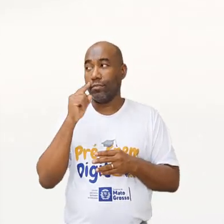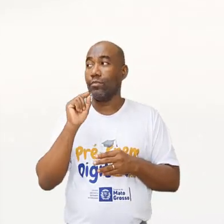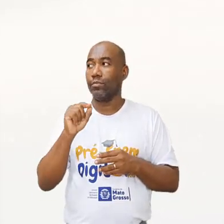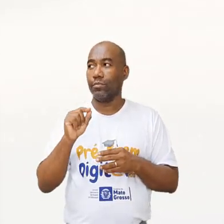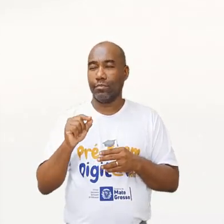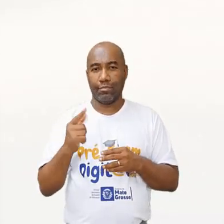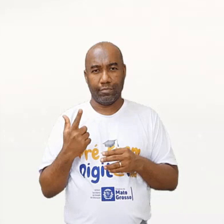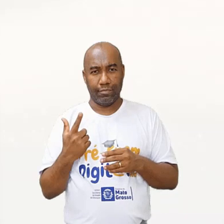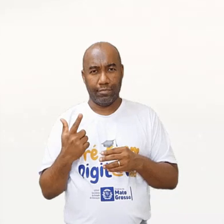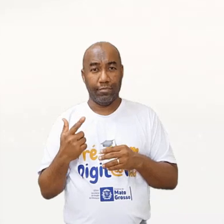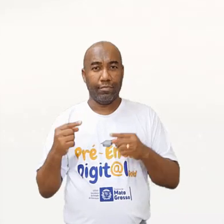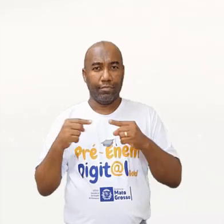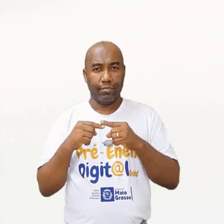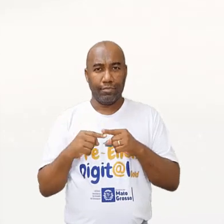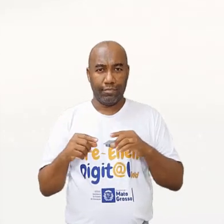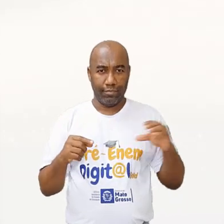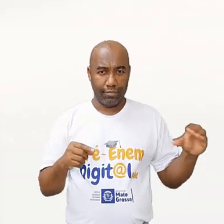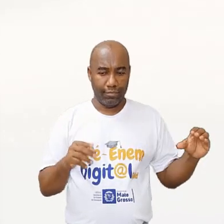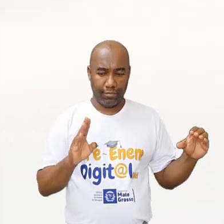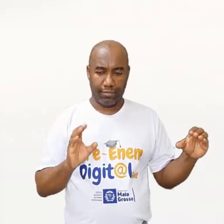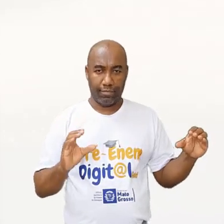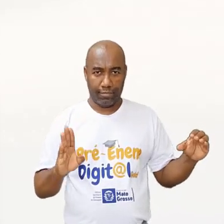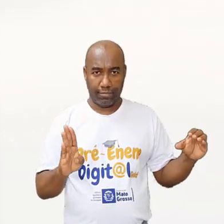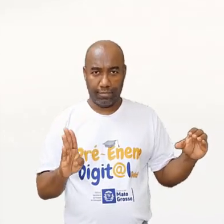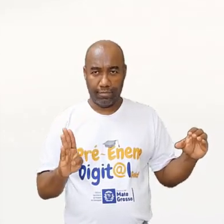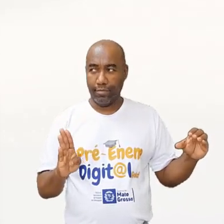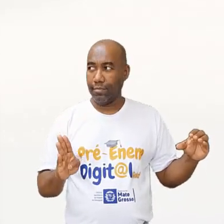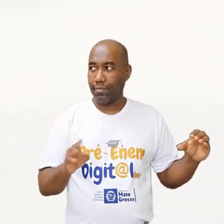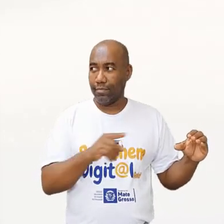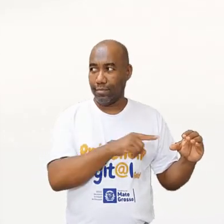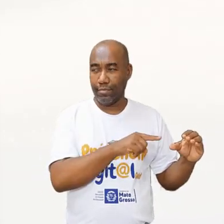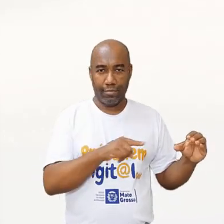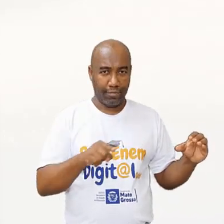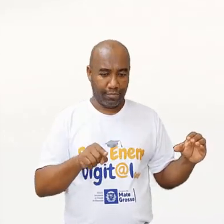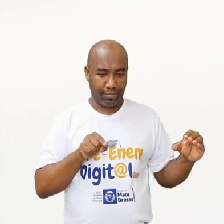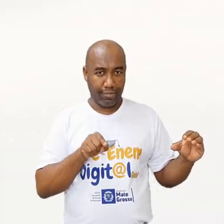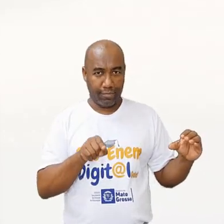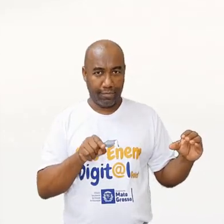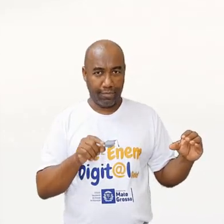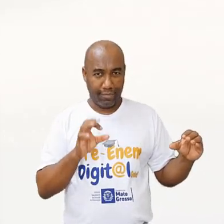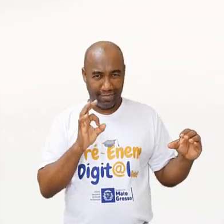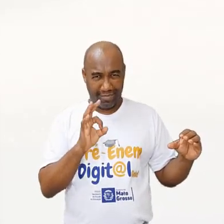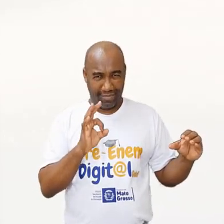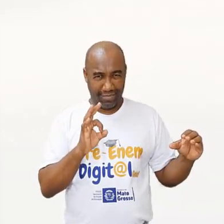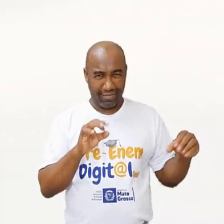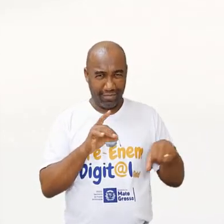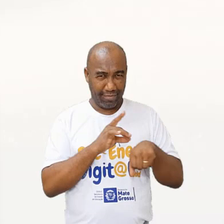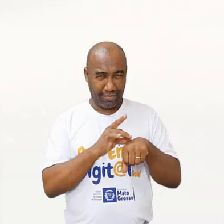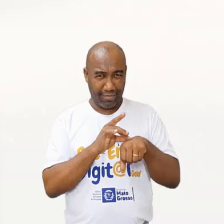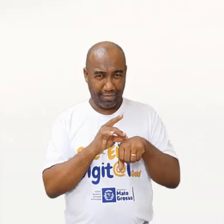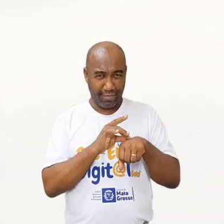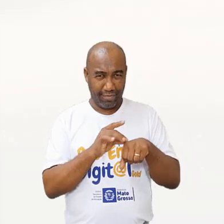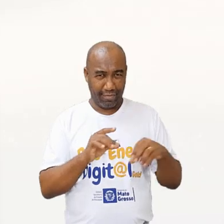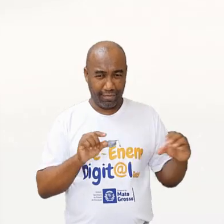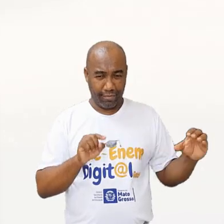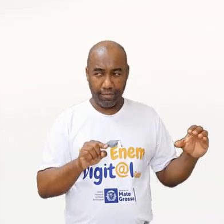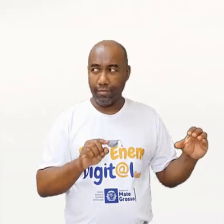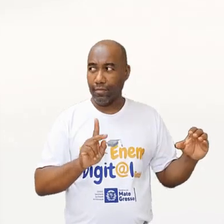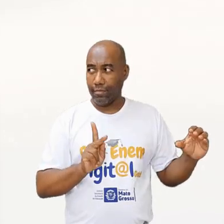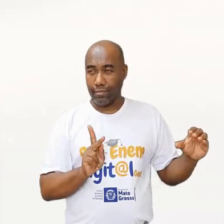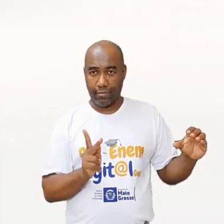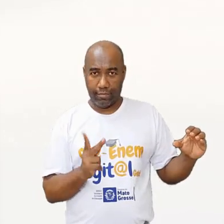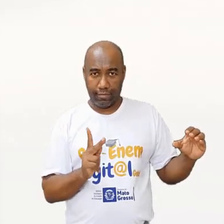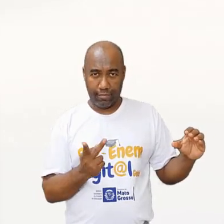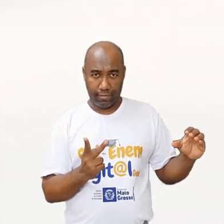na reta CB ou seja no comprimento da hipotenusa naquele. Preto ali eu vou chamar ele de Agar eu vou pegar